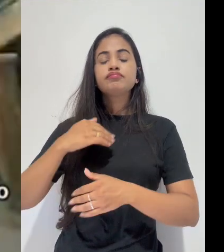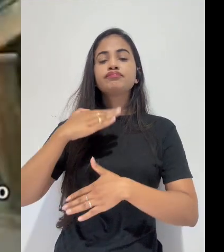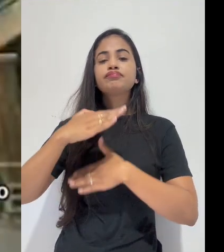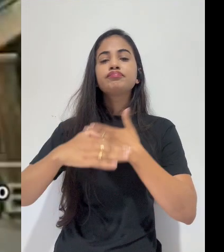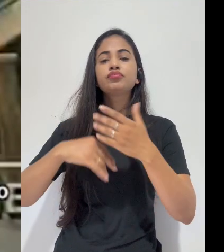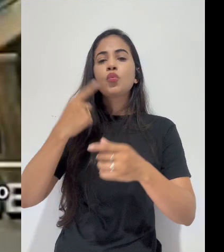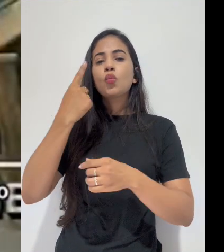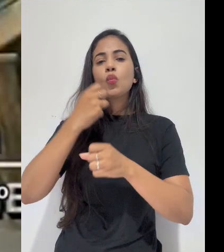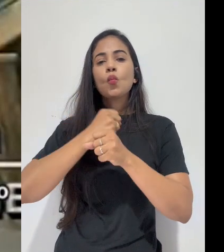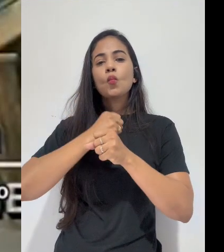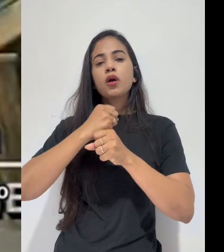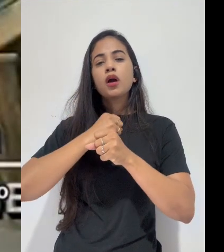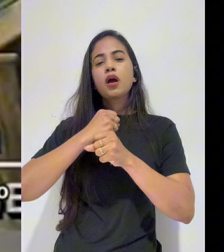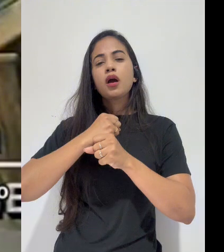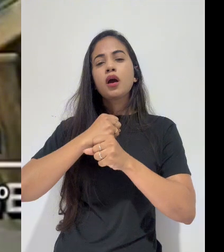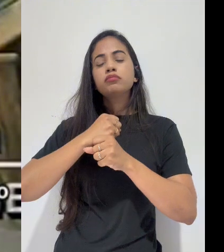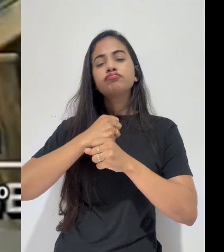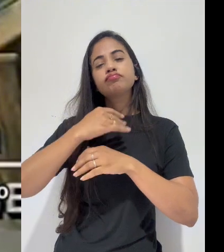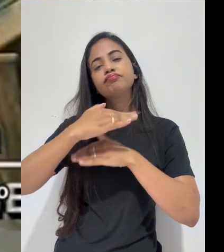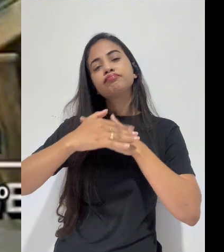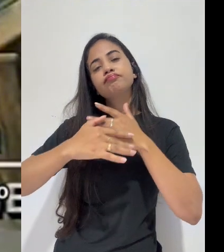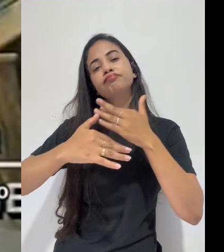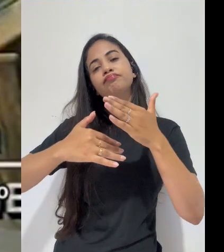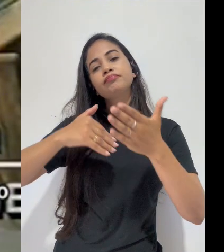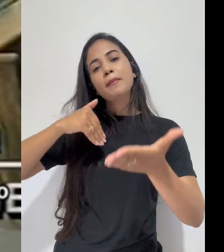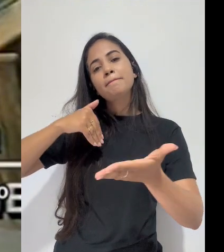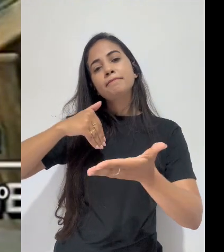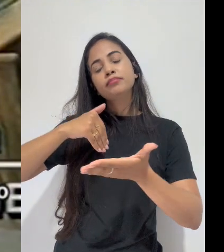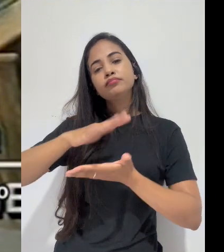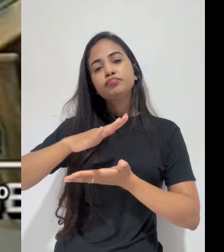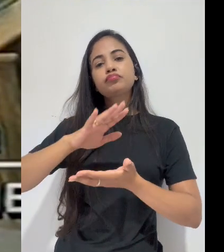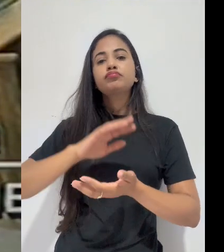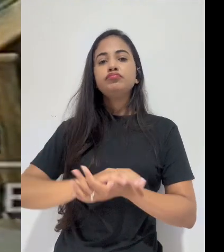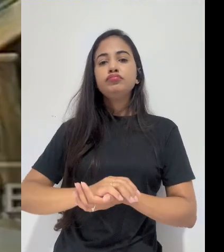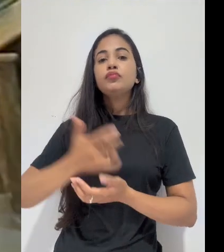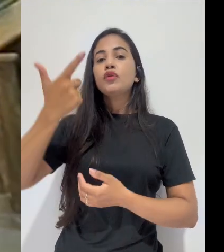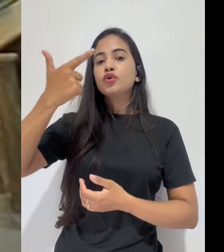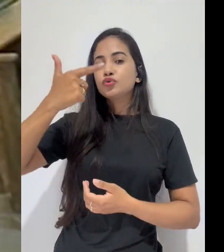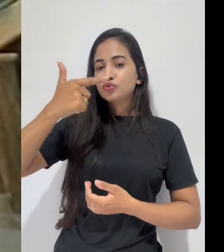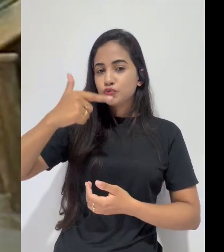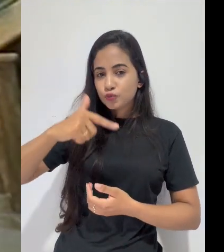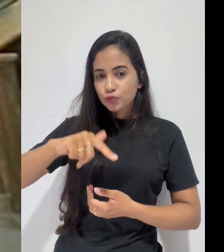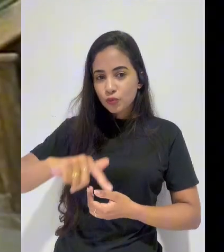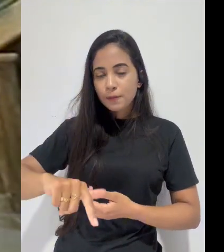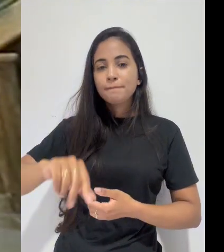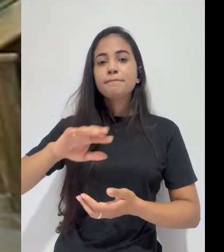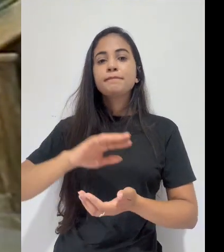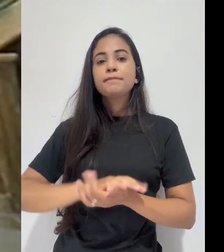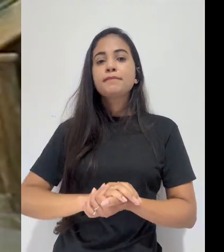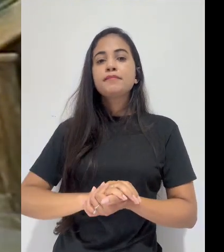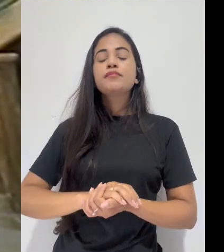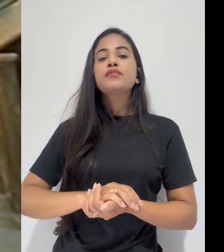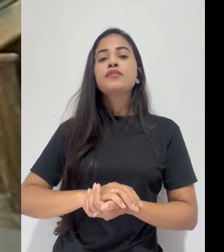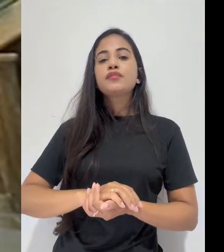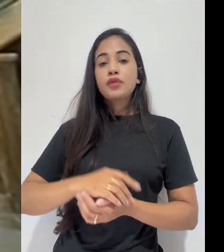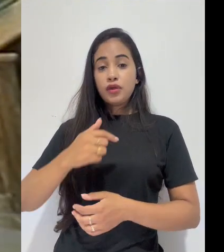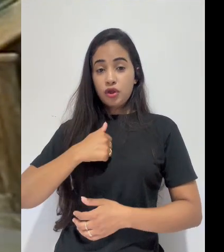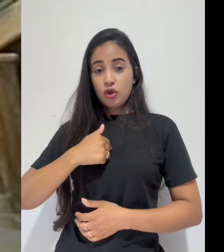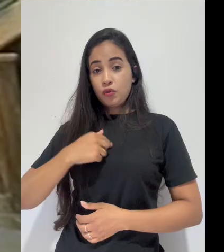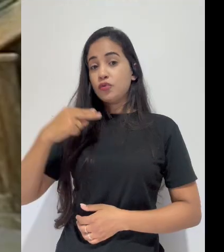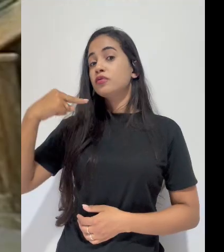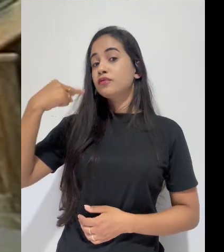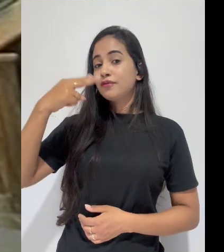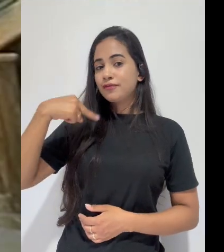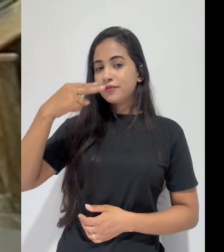Após um ano da ocorrência da demissão do seu Vicente na Eletrosul, ele me procurou na condição de primeiro